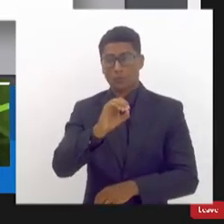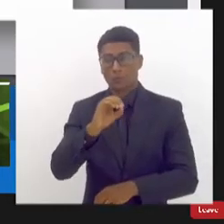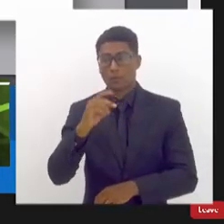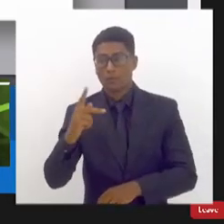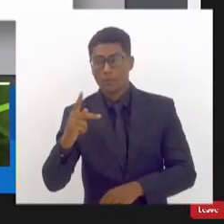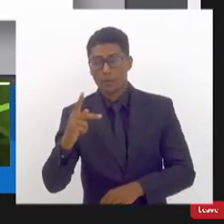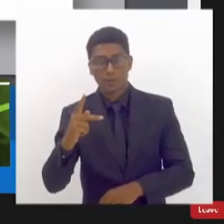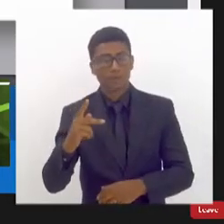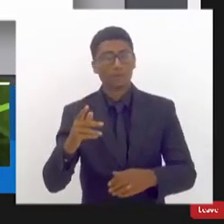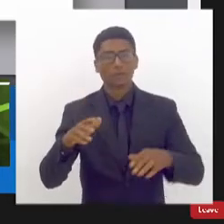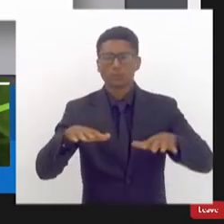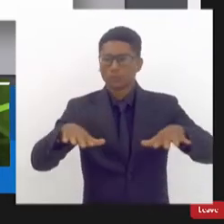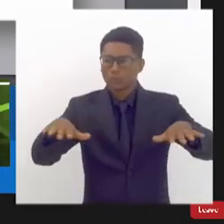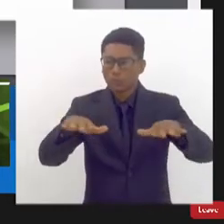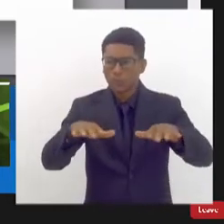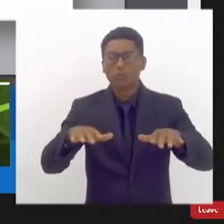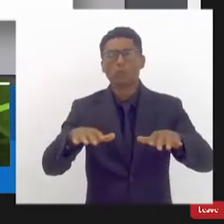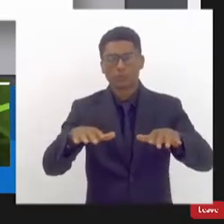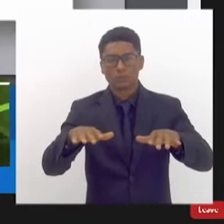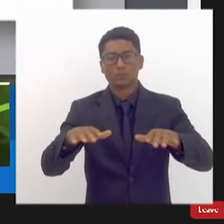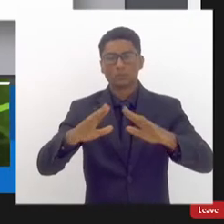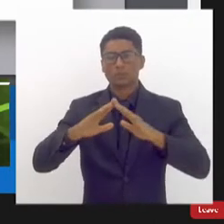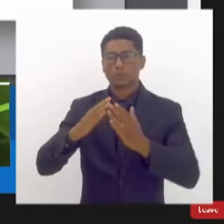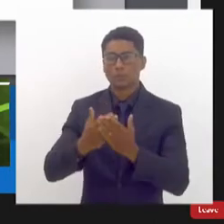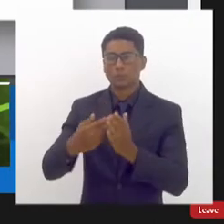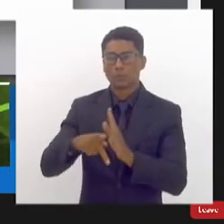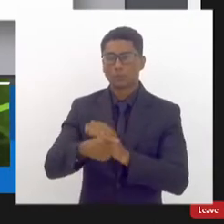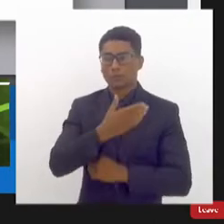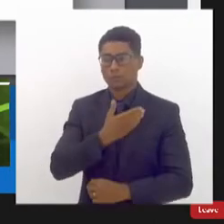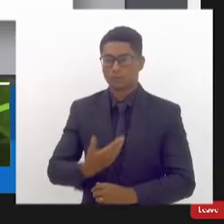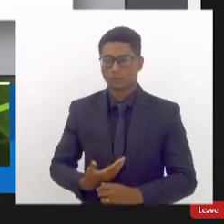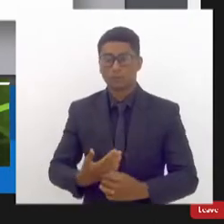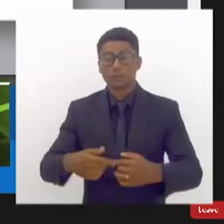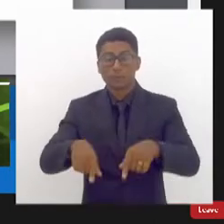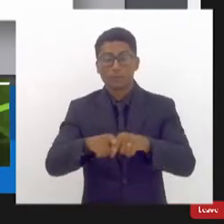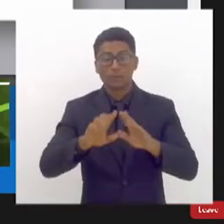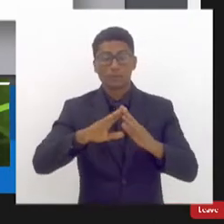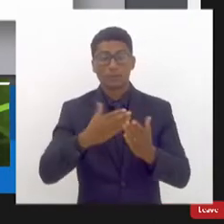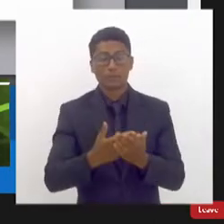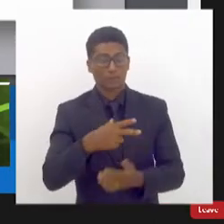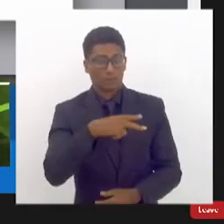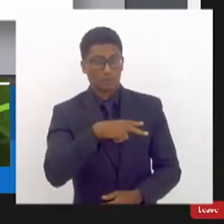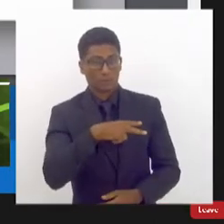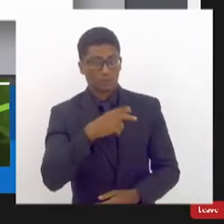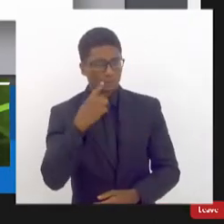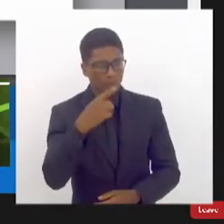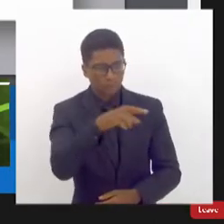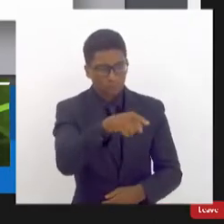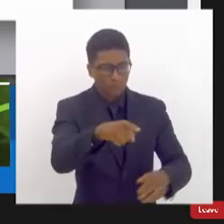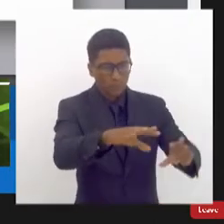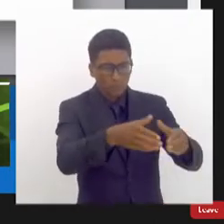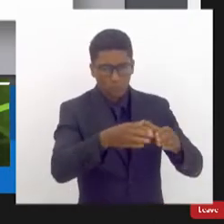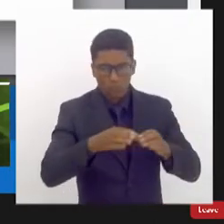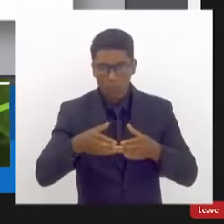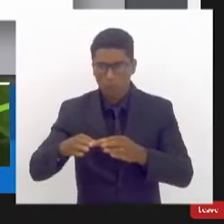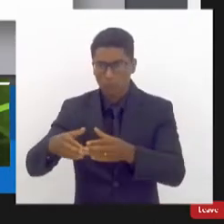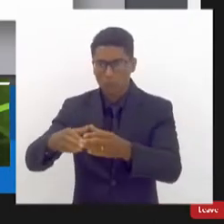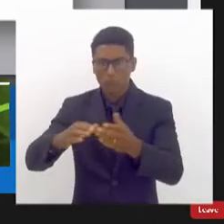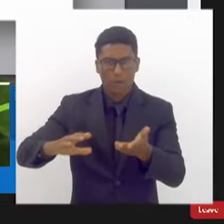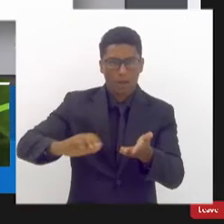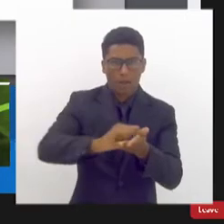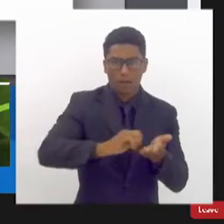atuação hoje nas redes pública e privada, cadastrando essas equipes e verificando se elas, nos últimos